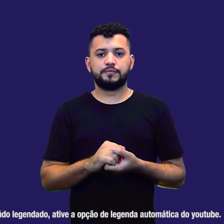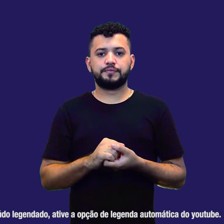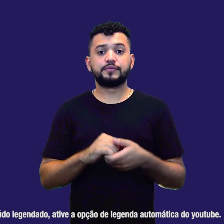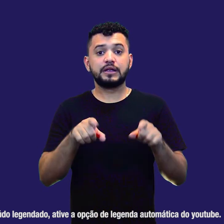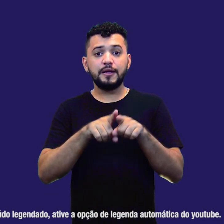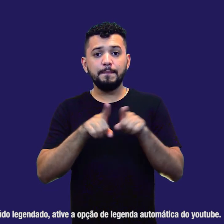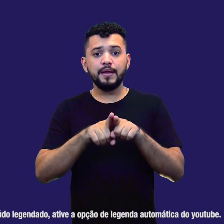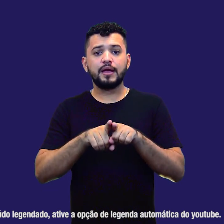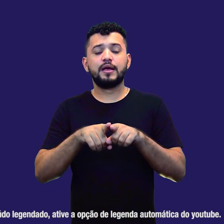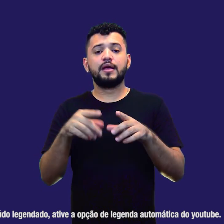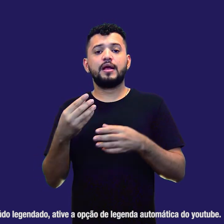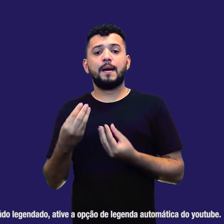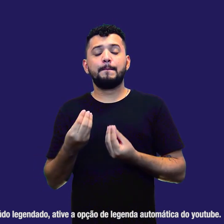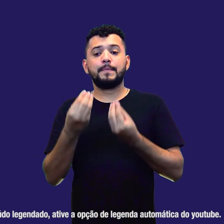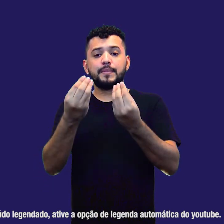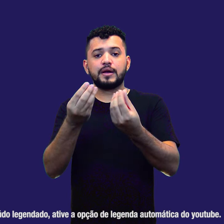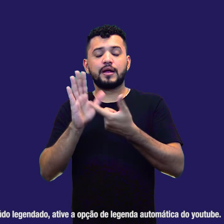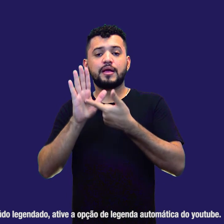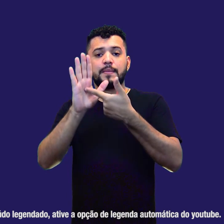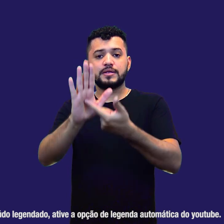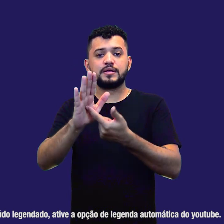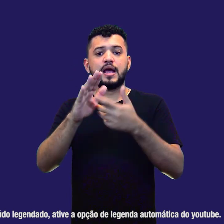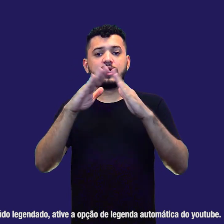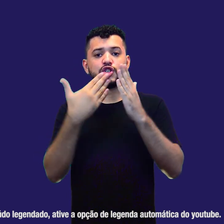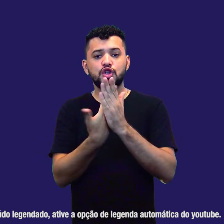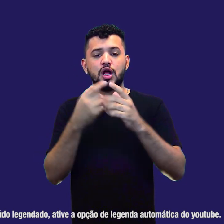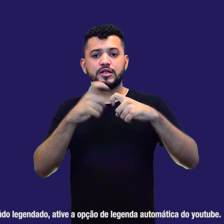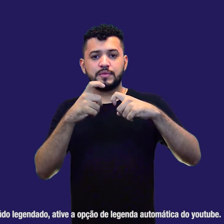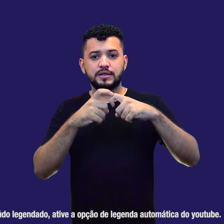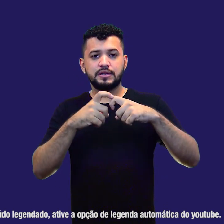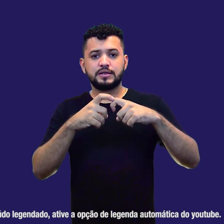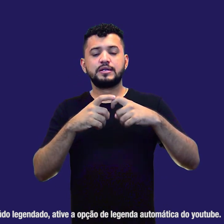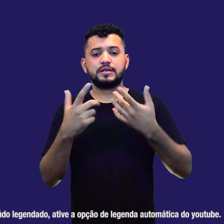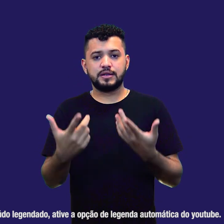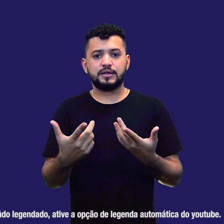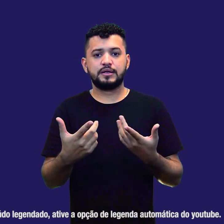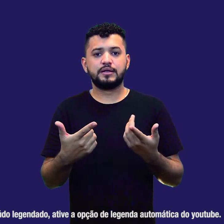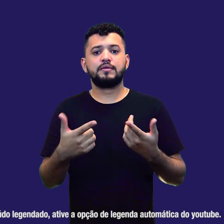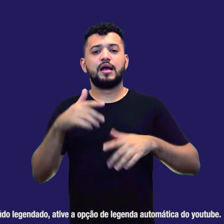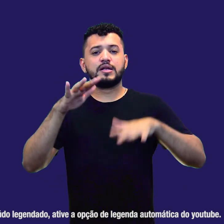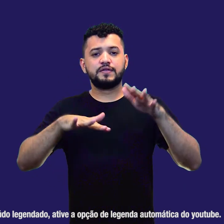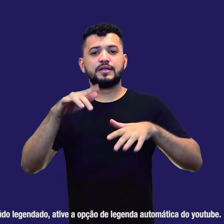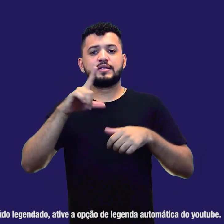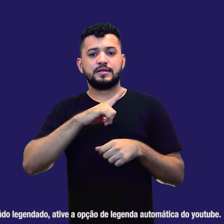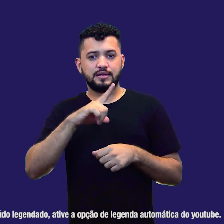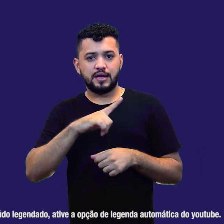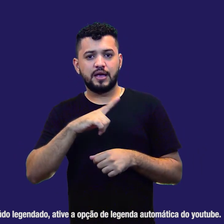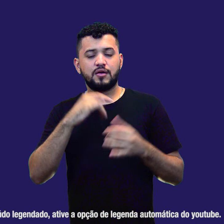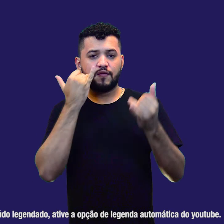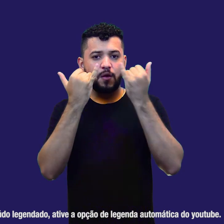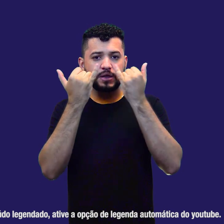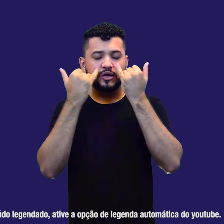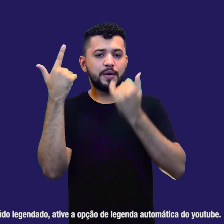de medicina, que não existe dentro da carga horária tempo suficiente para eles